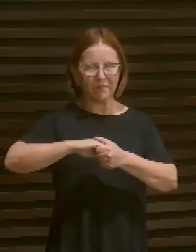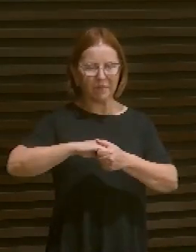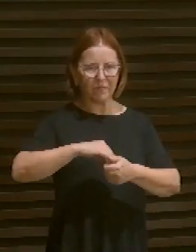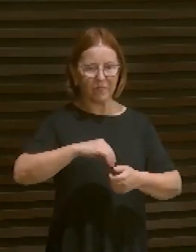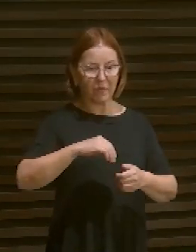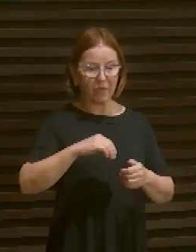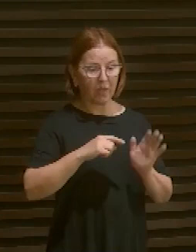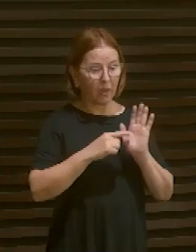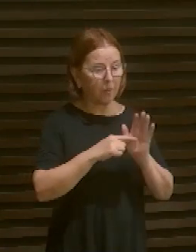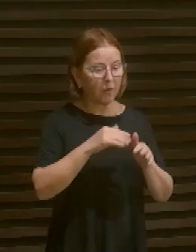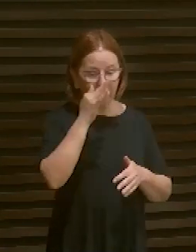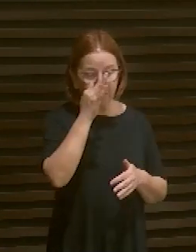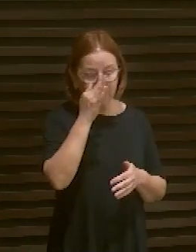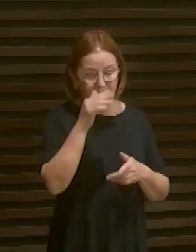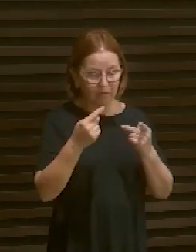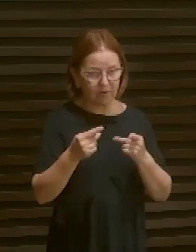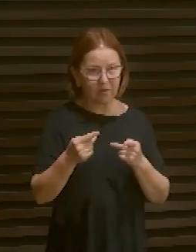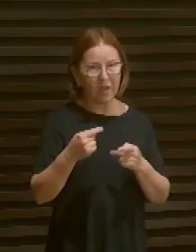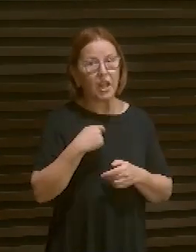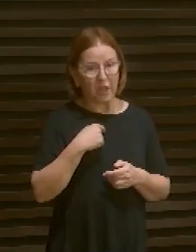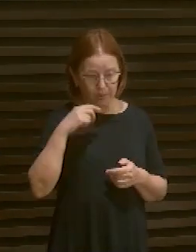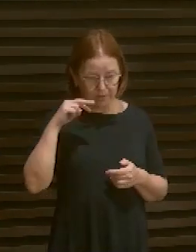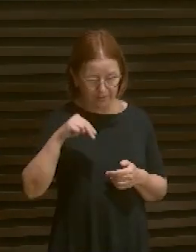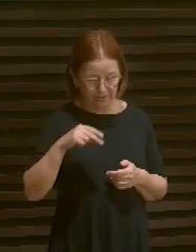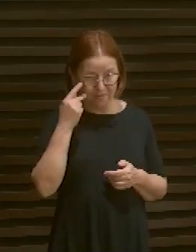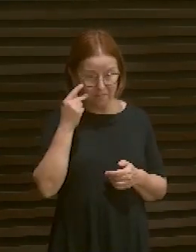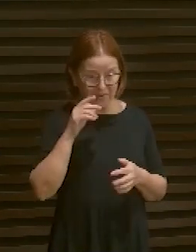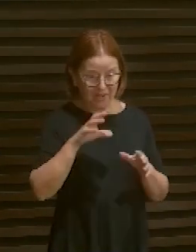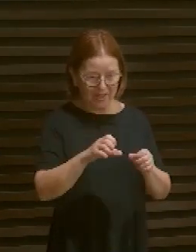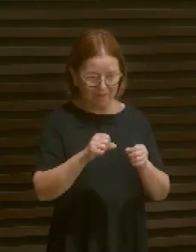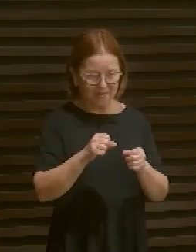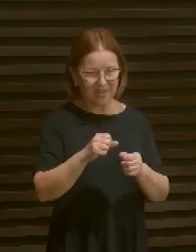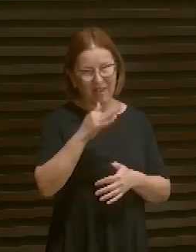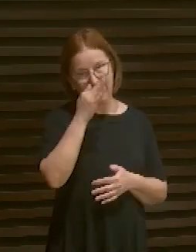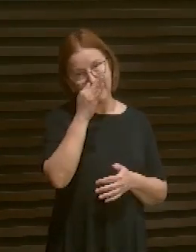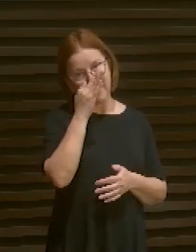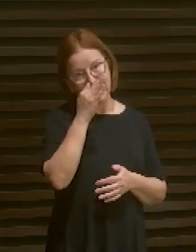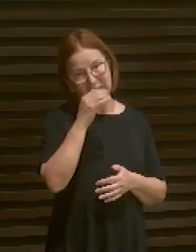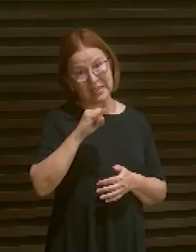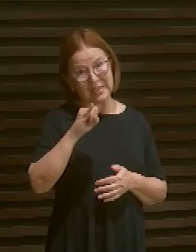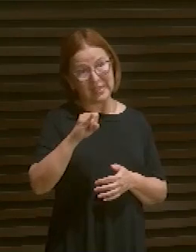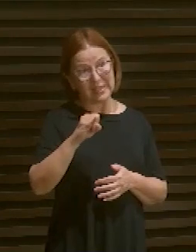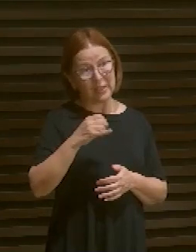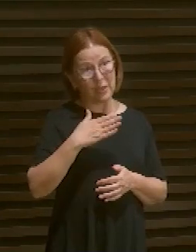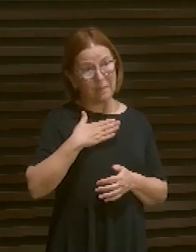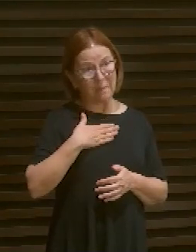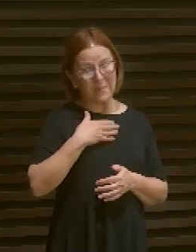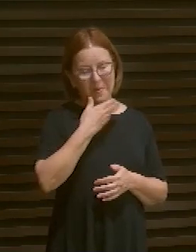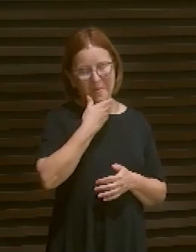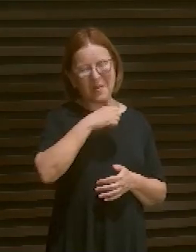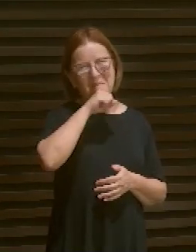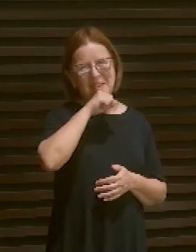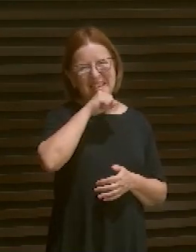flor e disse: eu descerei para pegar a flor, se meu pai segurar a corda.